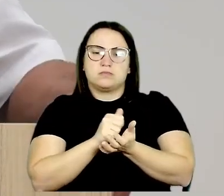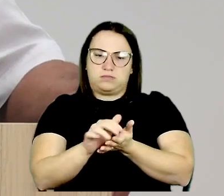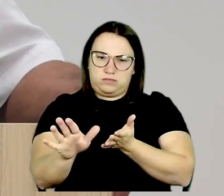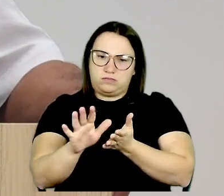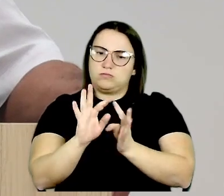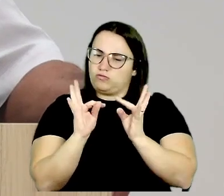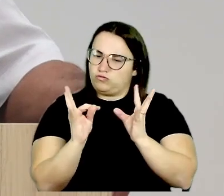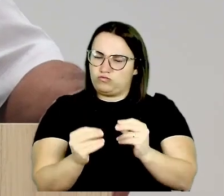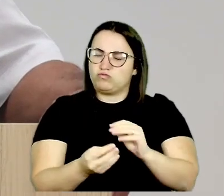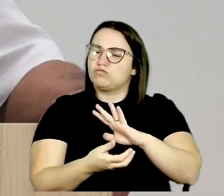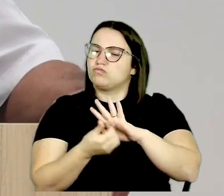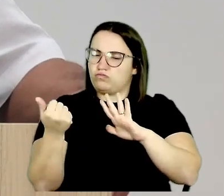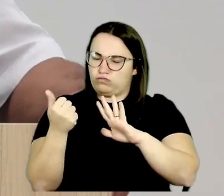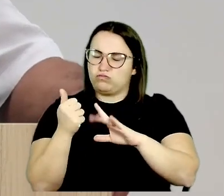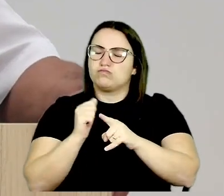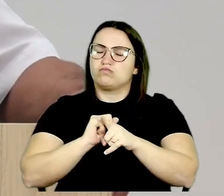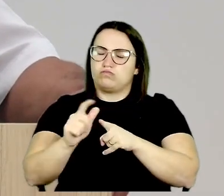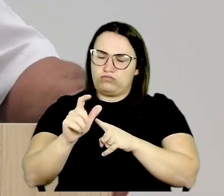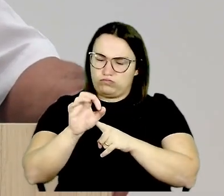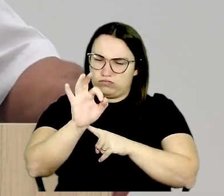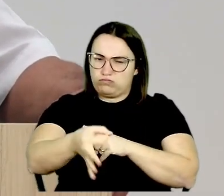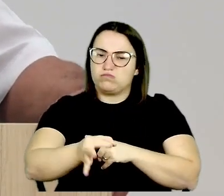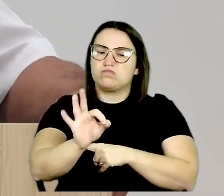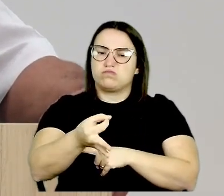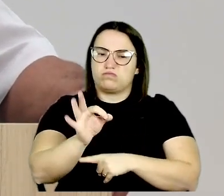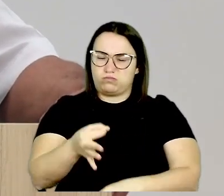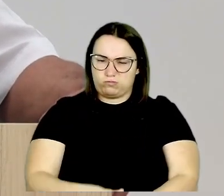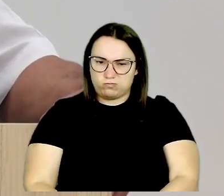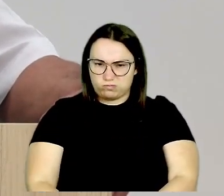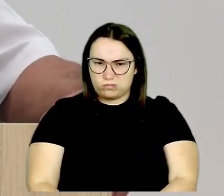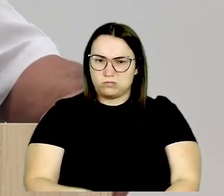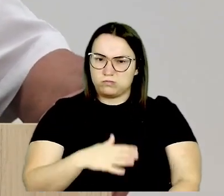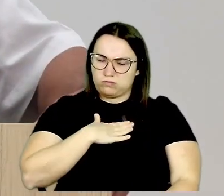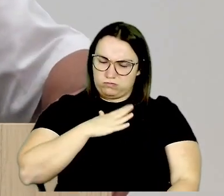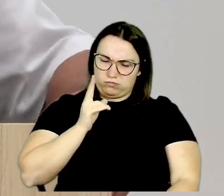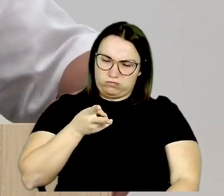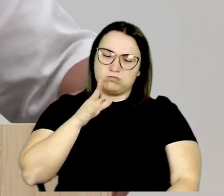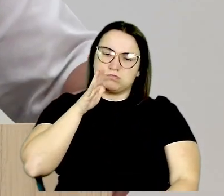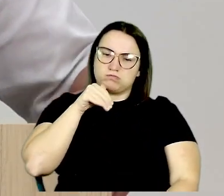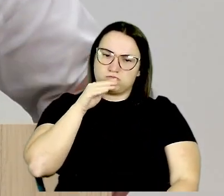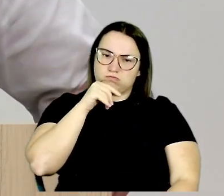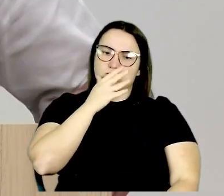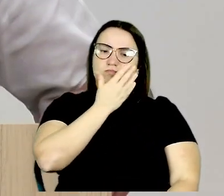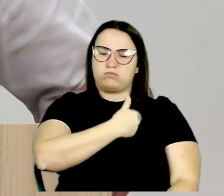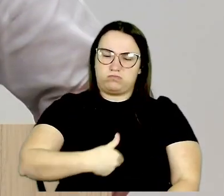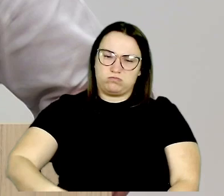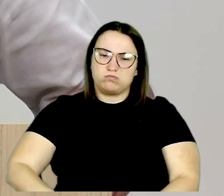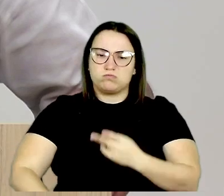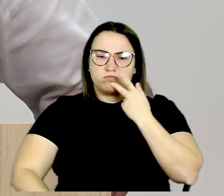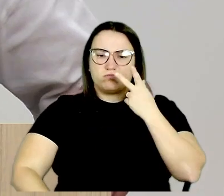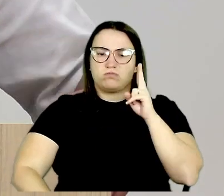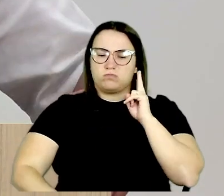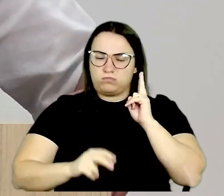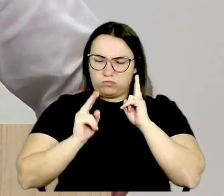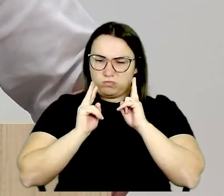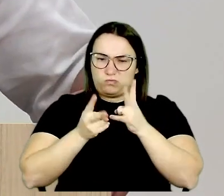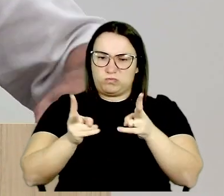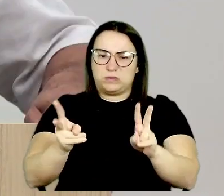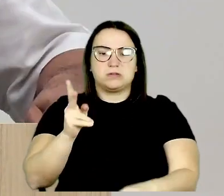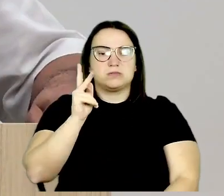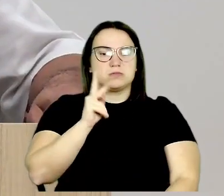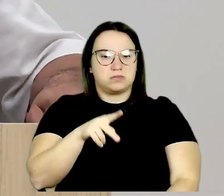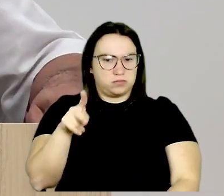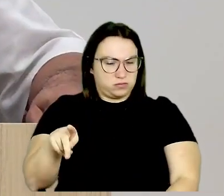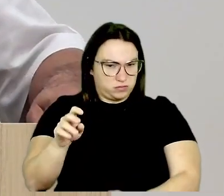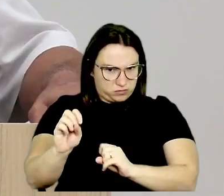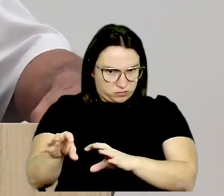mundo. Porque eu sempre fui funcionário público. E digo a mesma coisa sempre. Professor que não dá